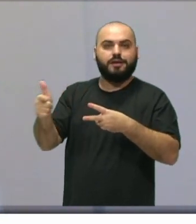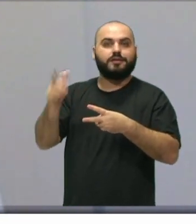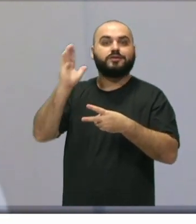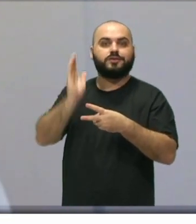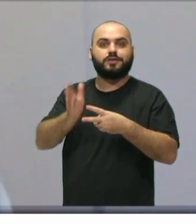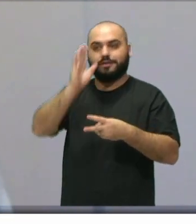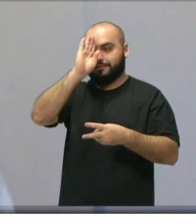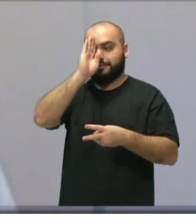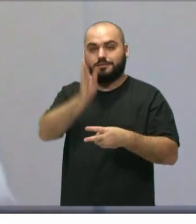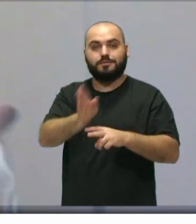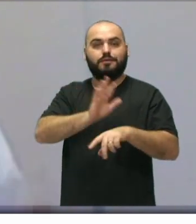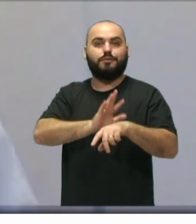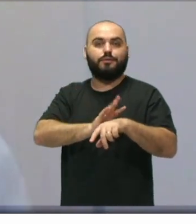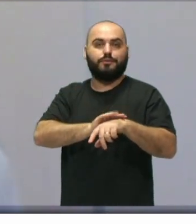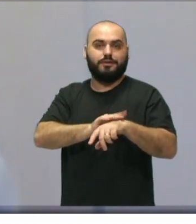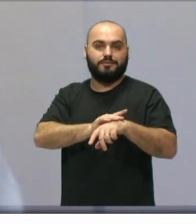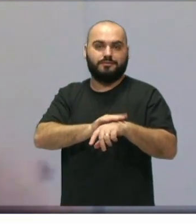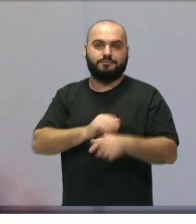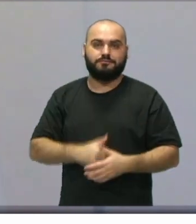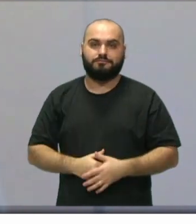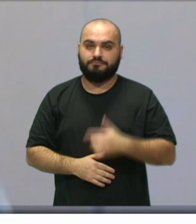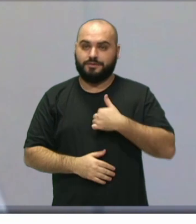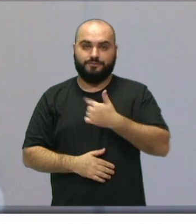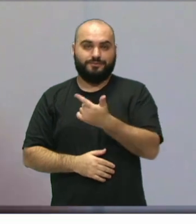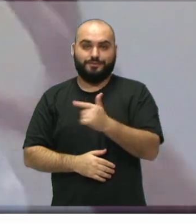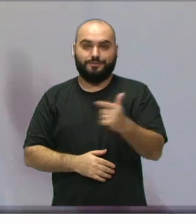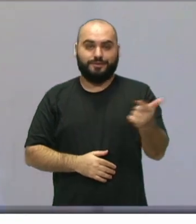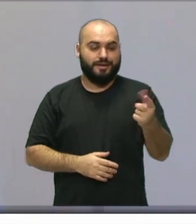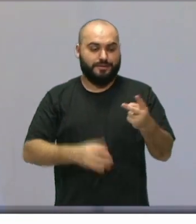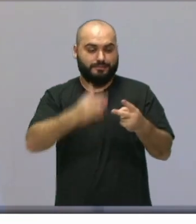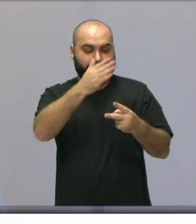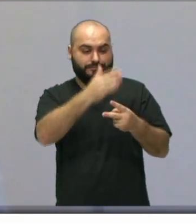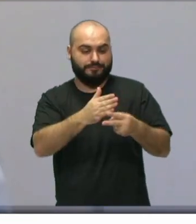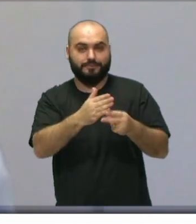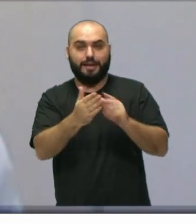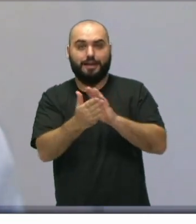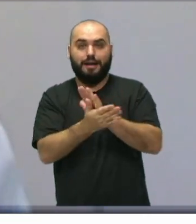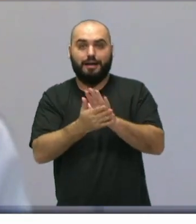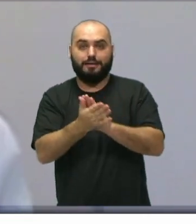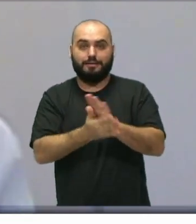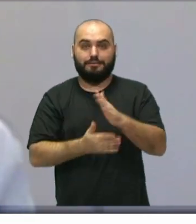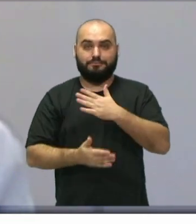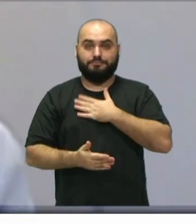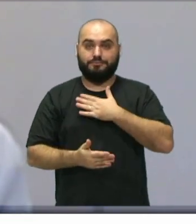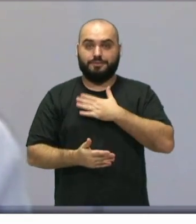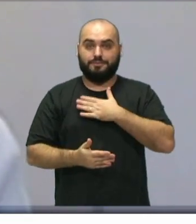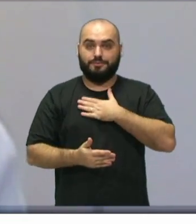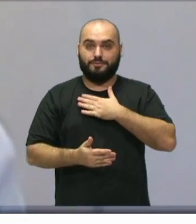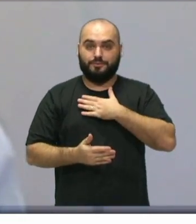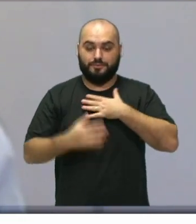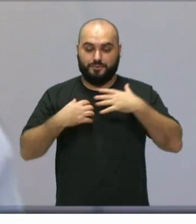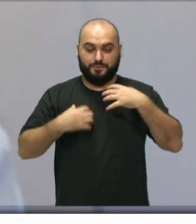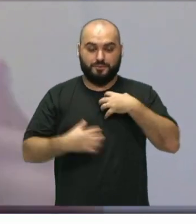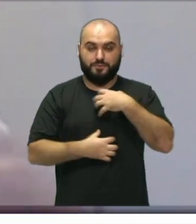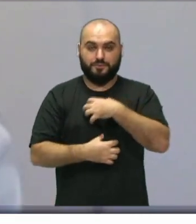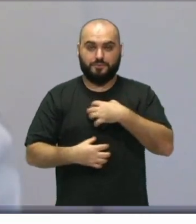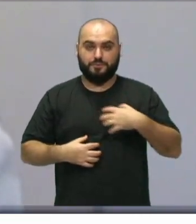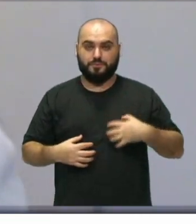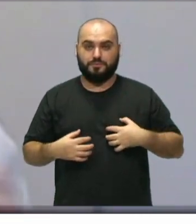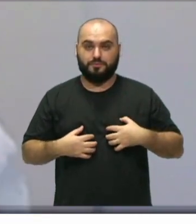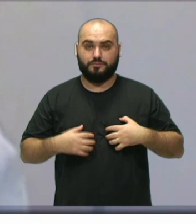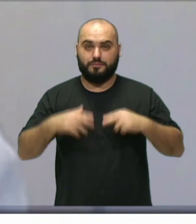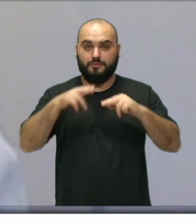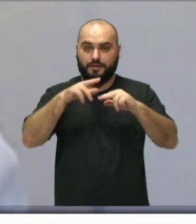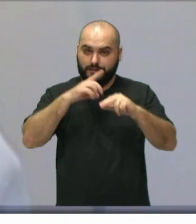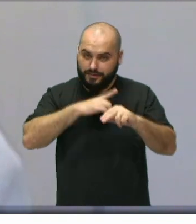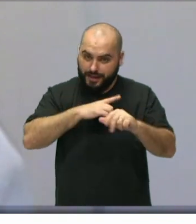não tenho captação, eu não tenho lesão na periferia do meu corpo. Há, sim, uma